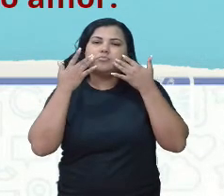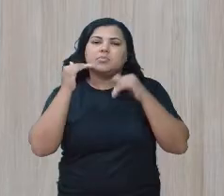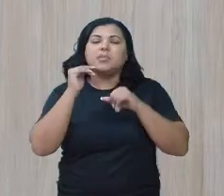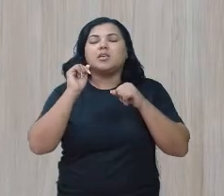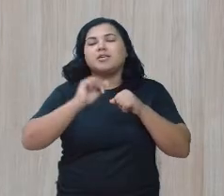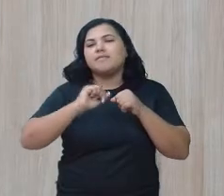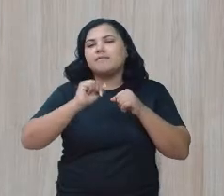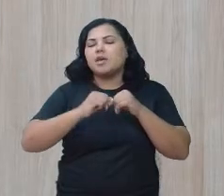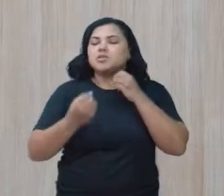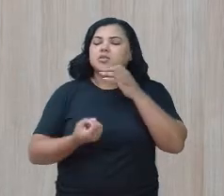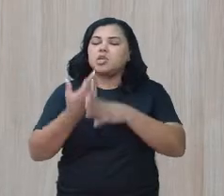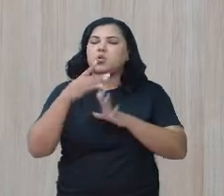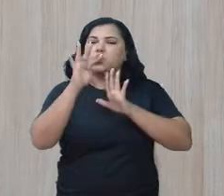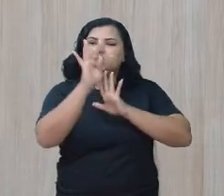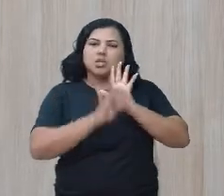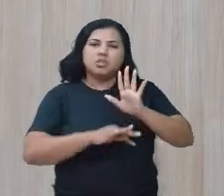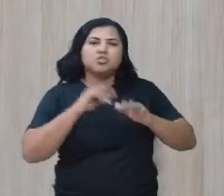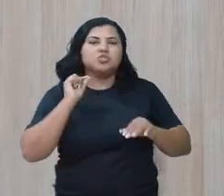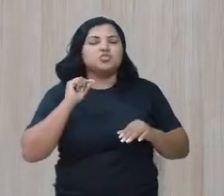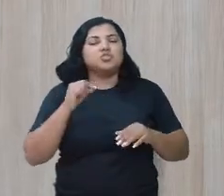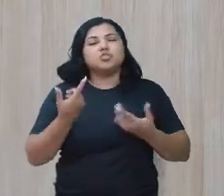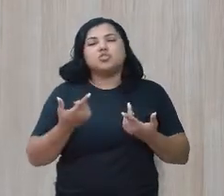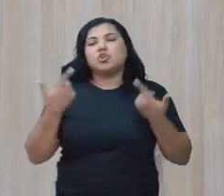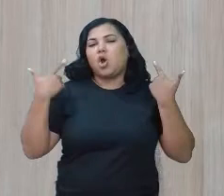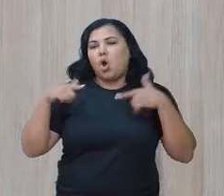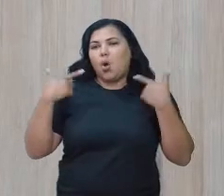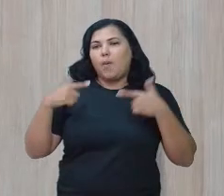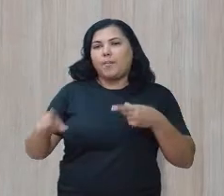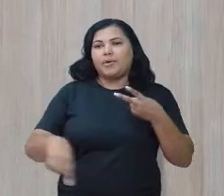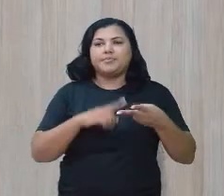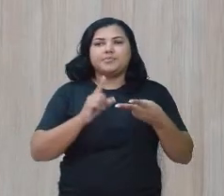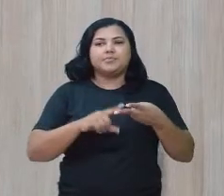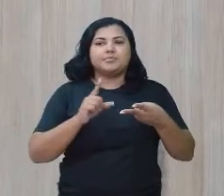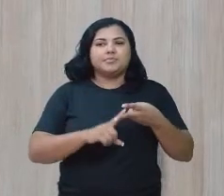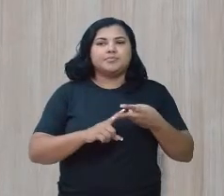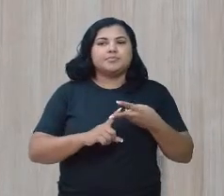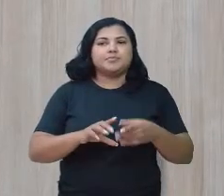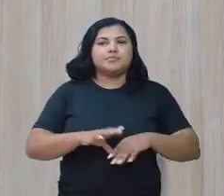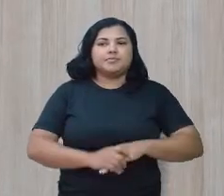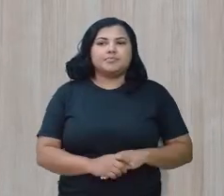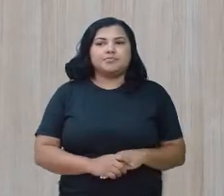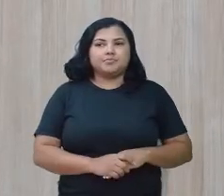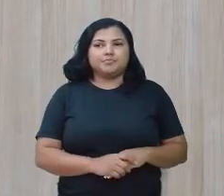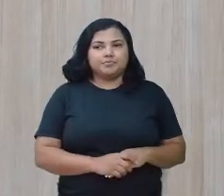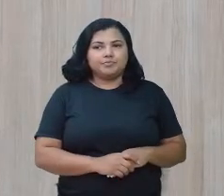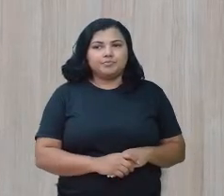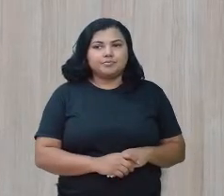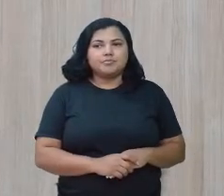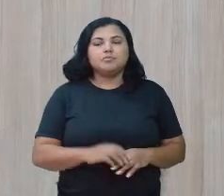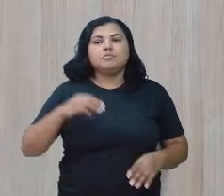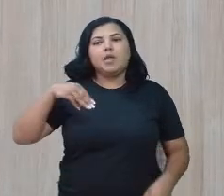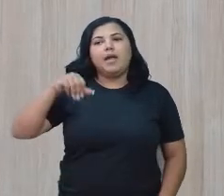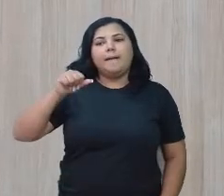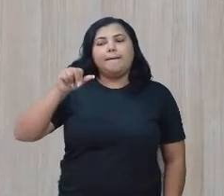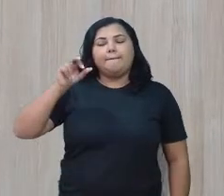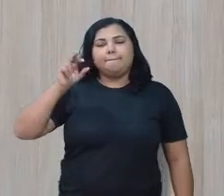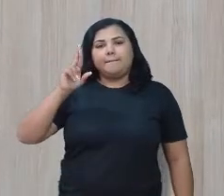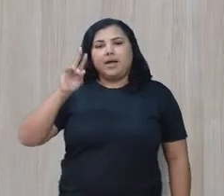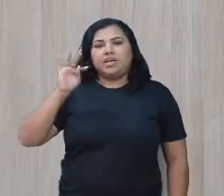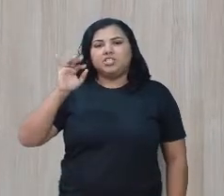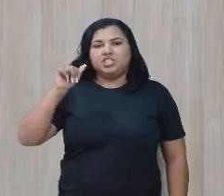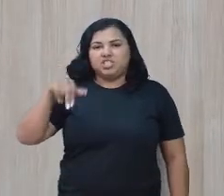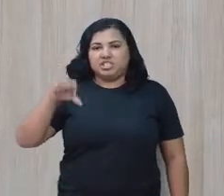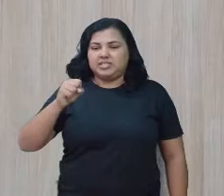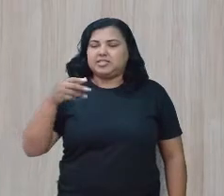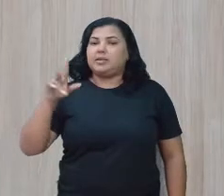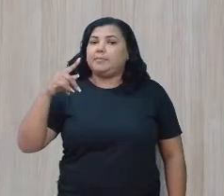que escreveram textos de comédia, foram o Martins Pena, o Arthur Azevedo e França Júnior. Então,